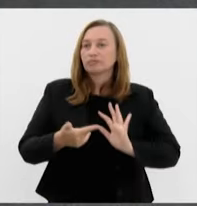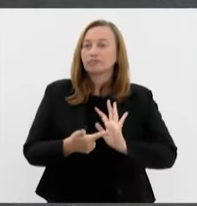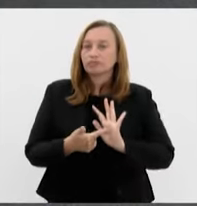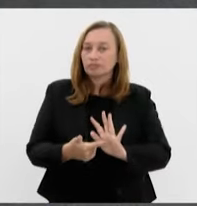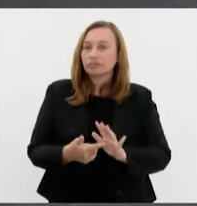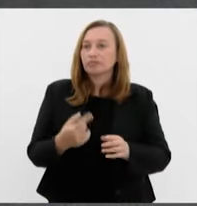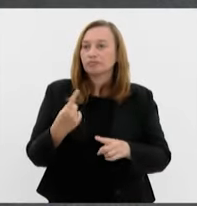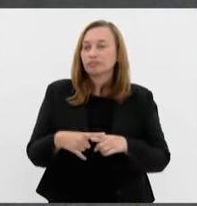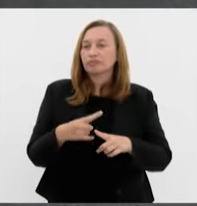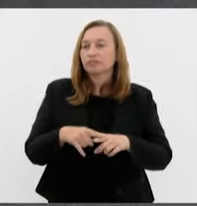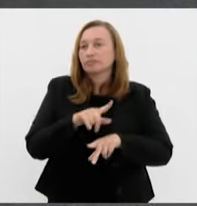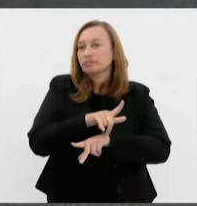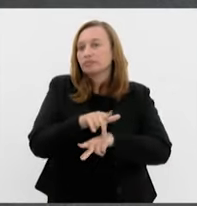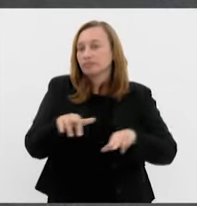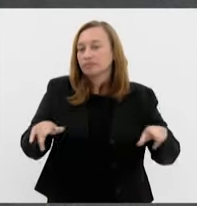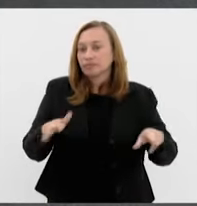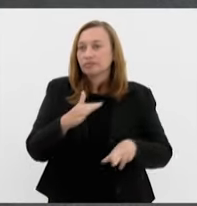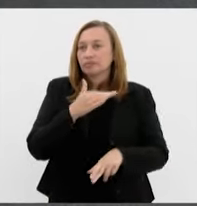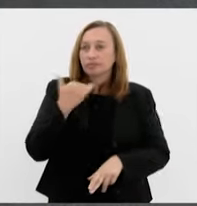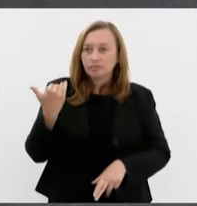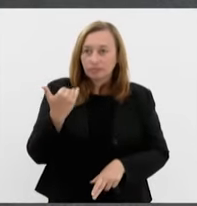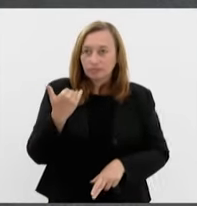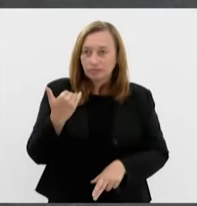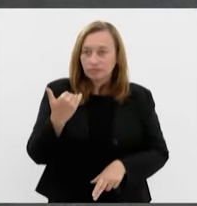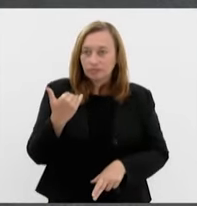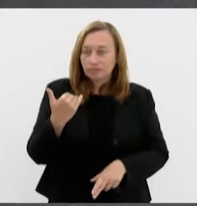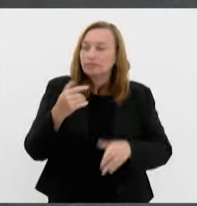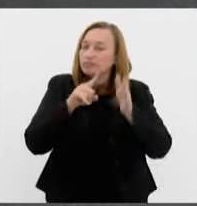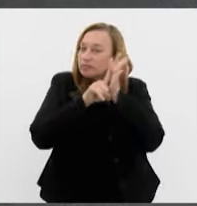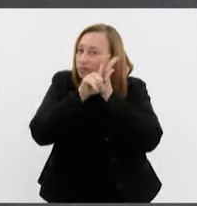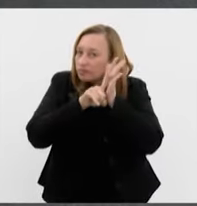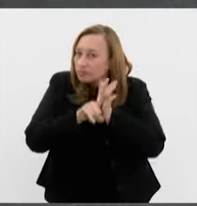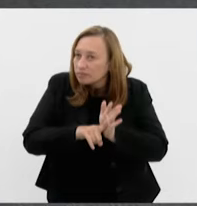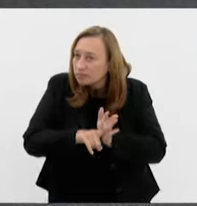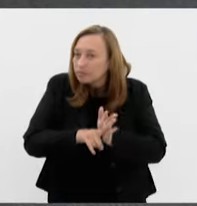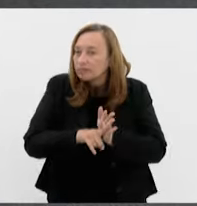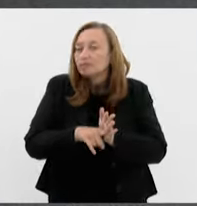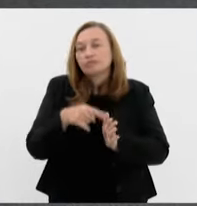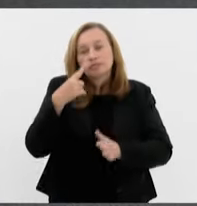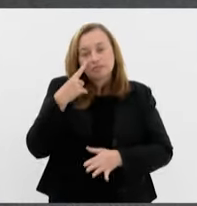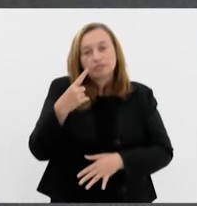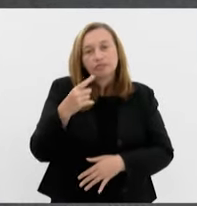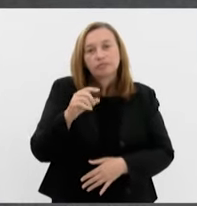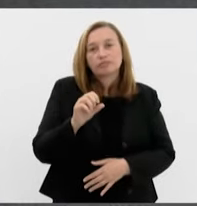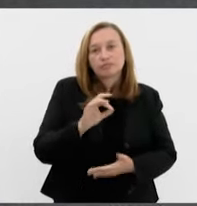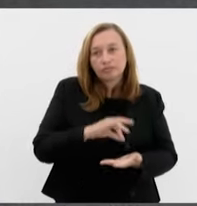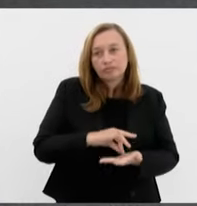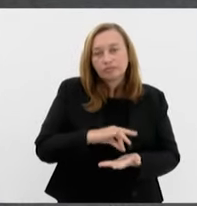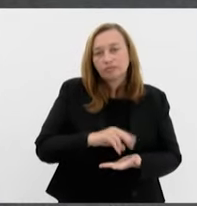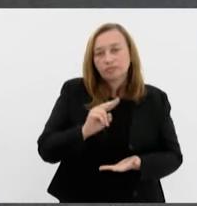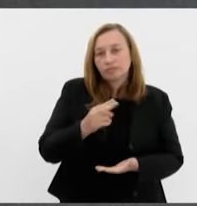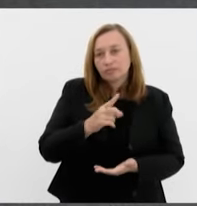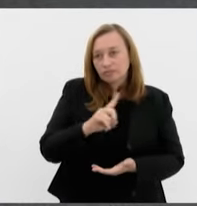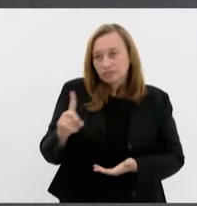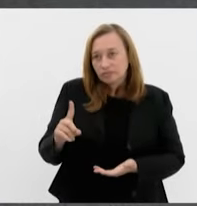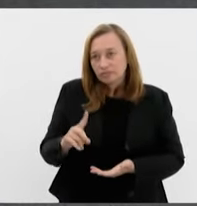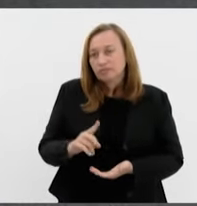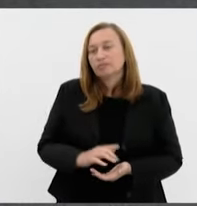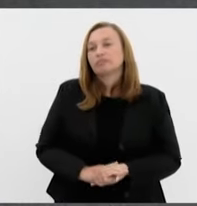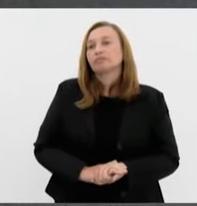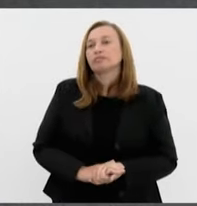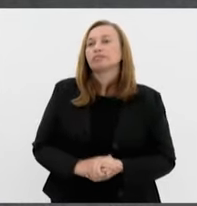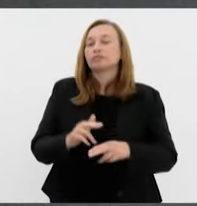há diversas mortes ainda sendo investigadas para saber se for realmente eh com a